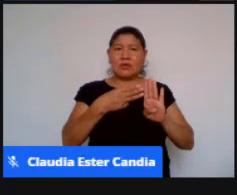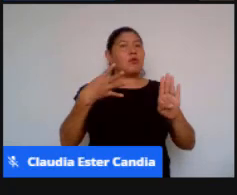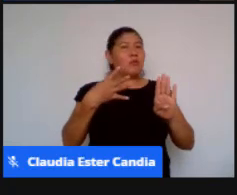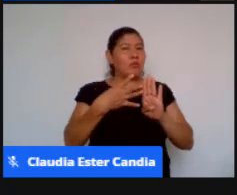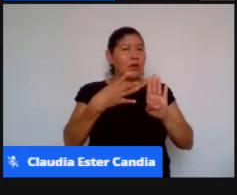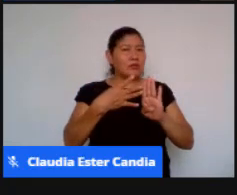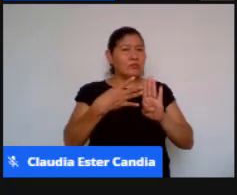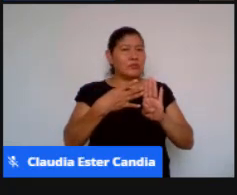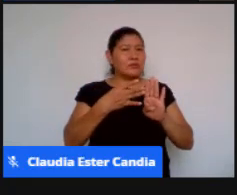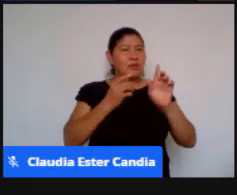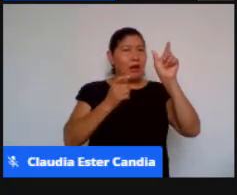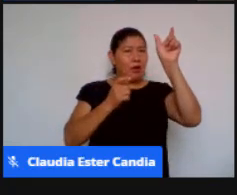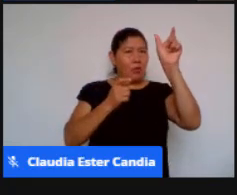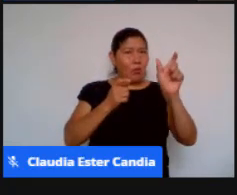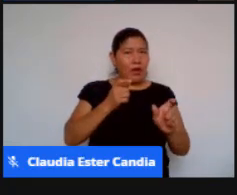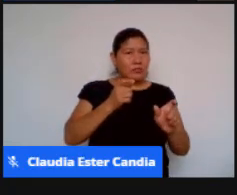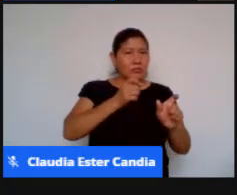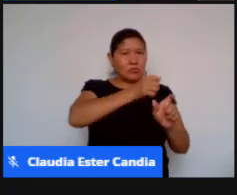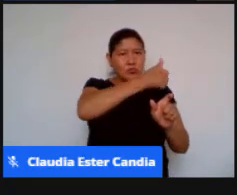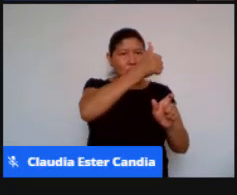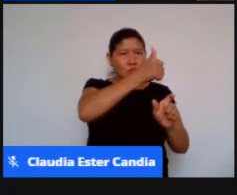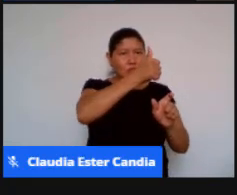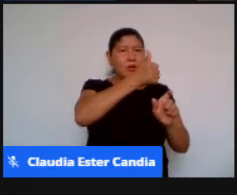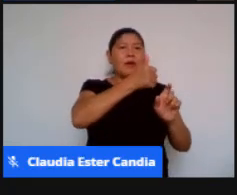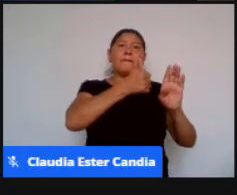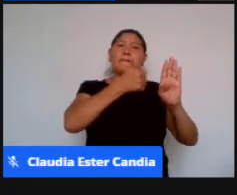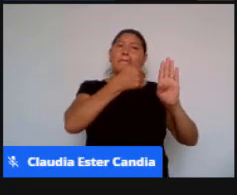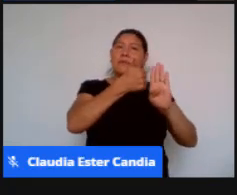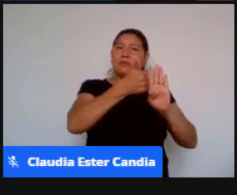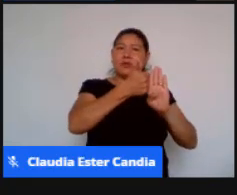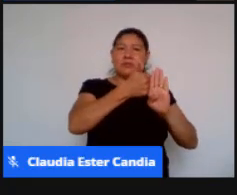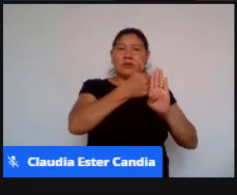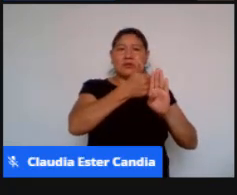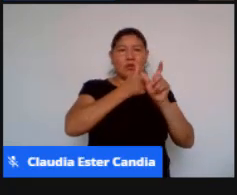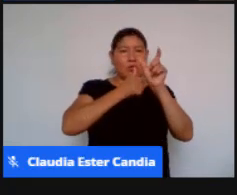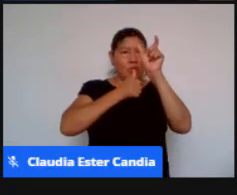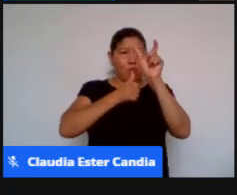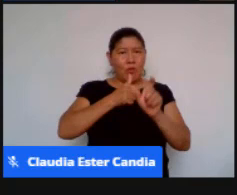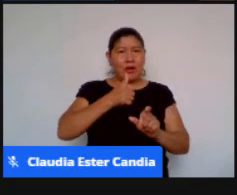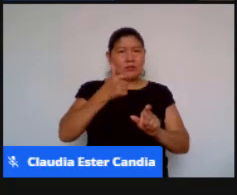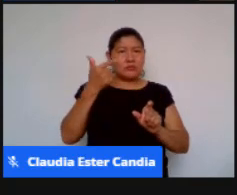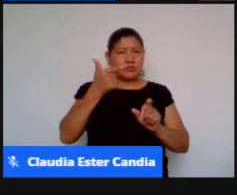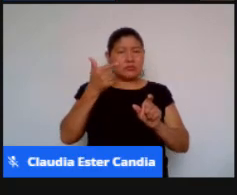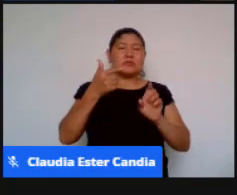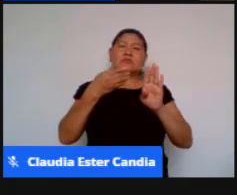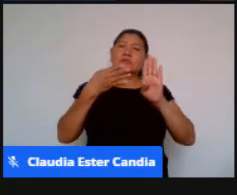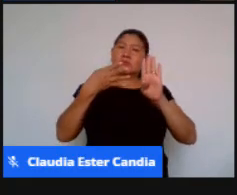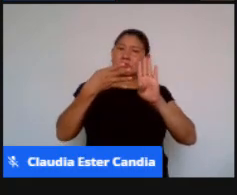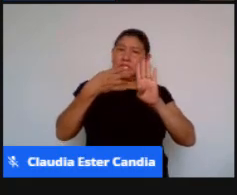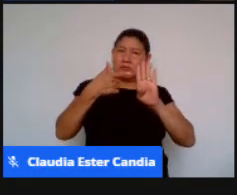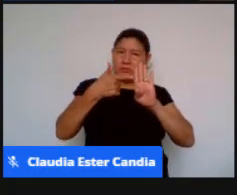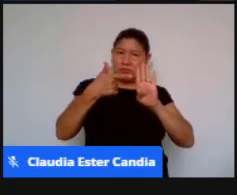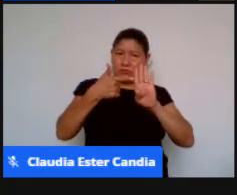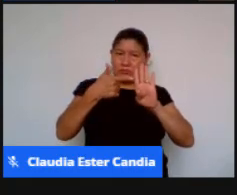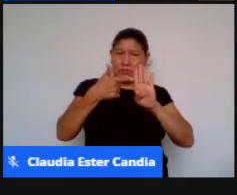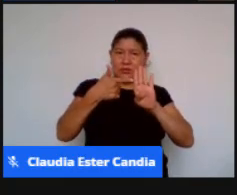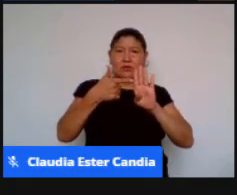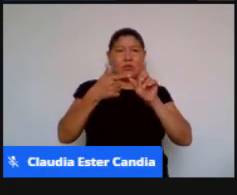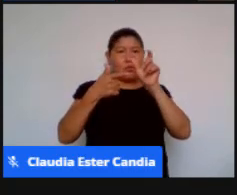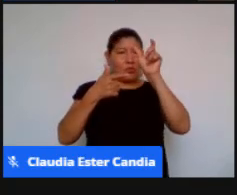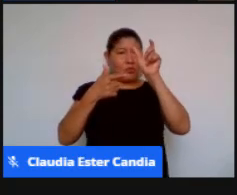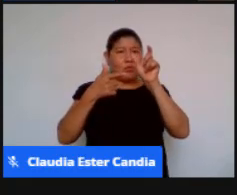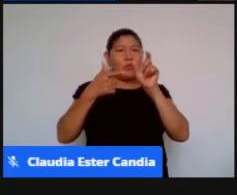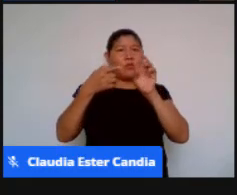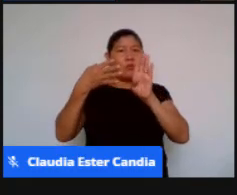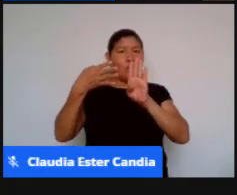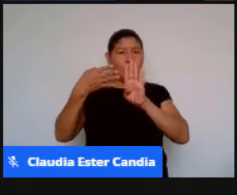tá? Depois você manda lá, manda no chat aí para a gente responder, para a gente interagir, ou depois você faz aí